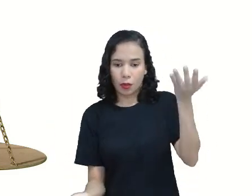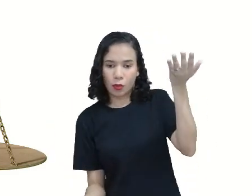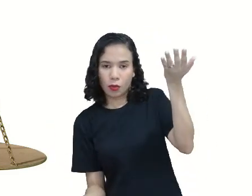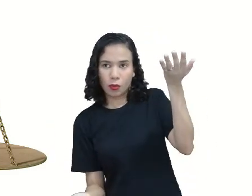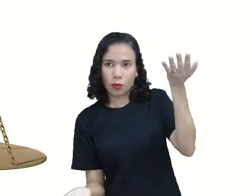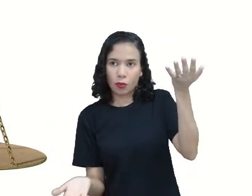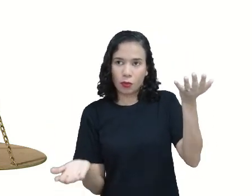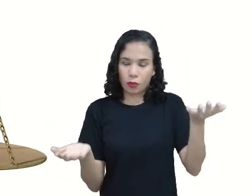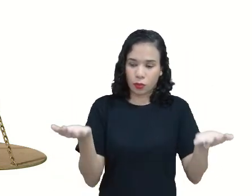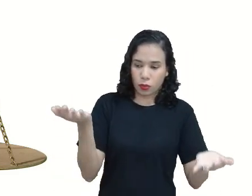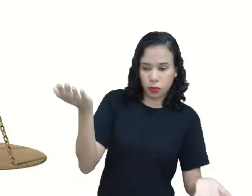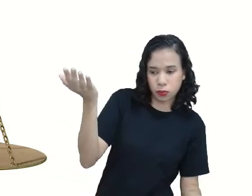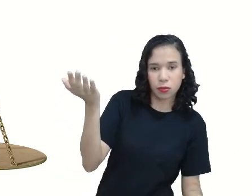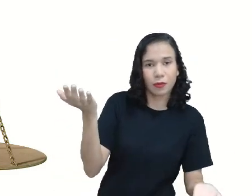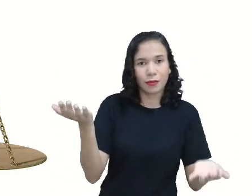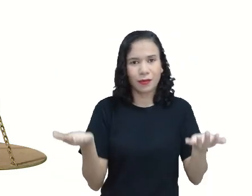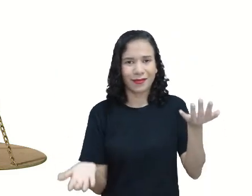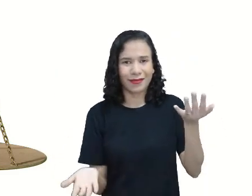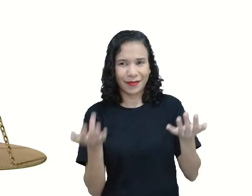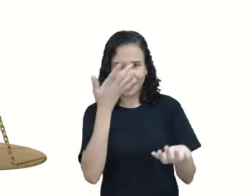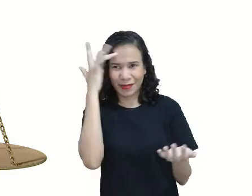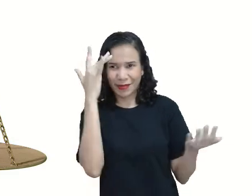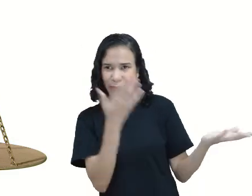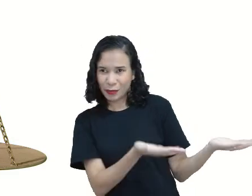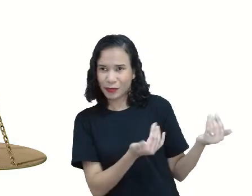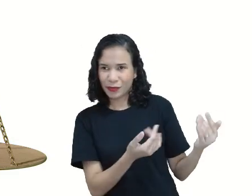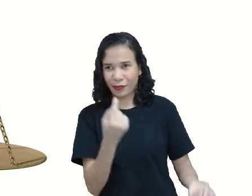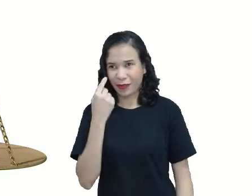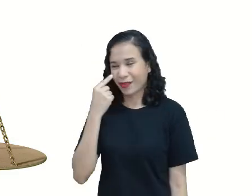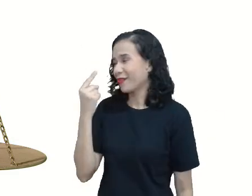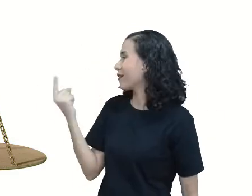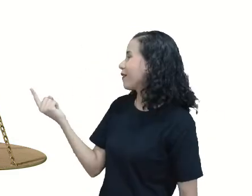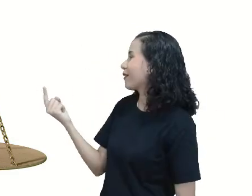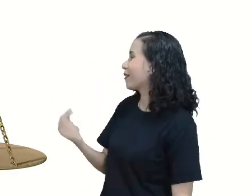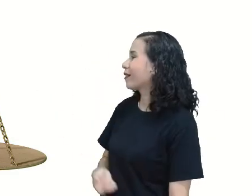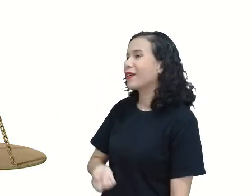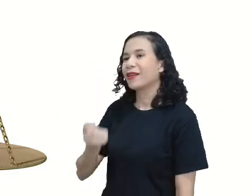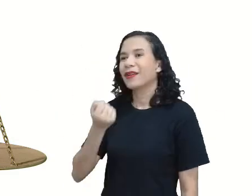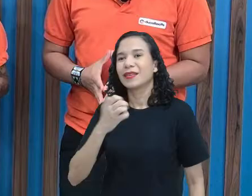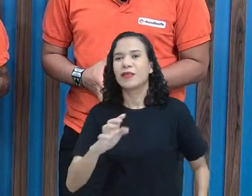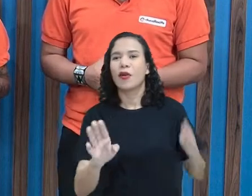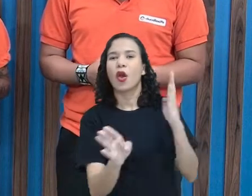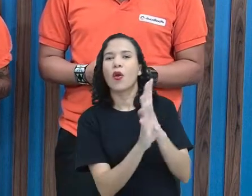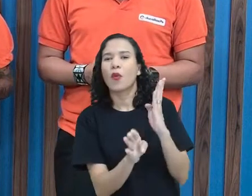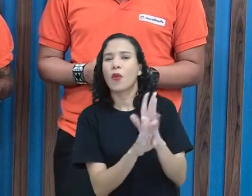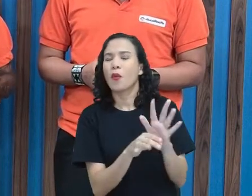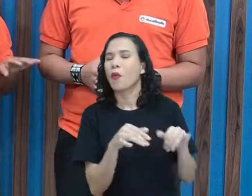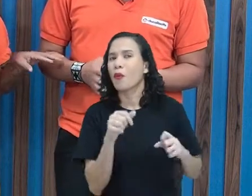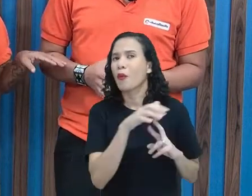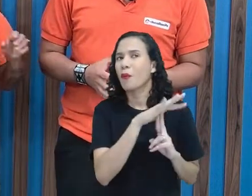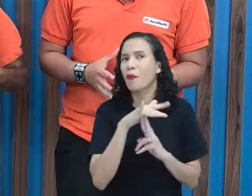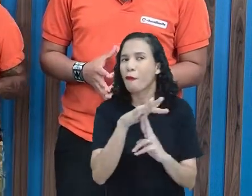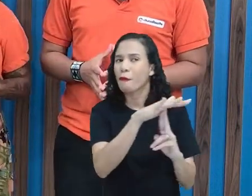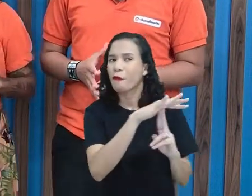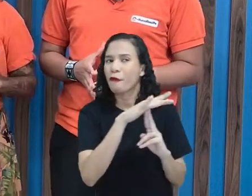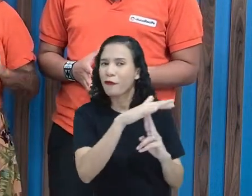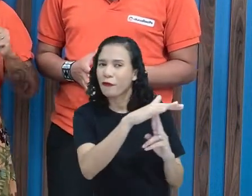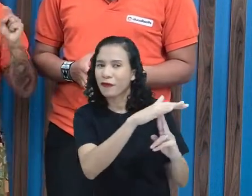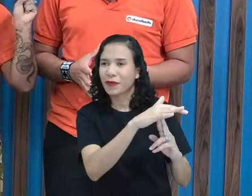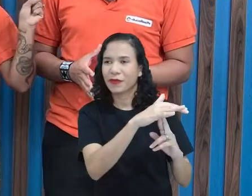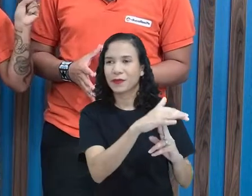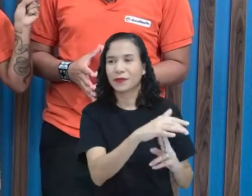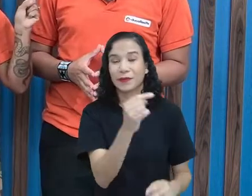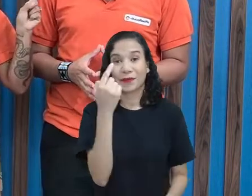vocês nem conheçam, né? Gente mais jovem, mas isso é uma balança que tem... Mas se for na feira, eu acho que acha ainda. Acha? Acha. Sabe onde é que acha também?